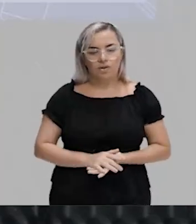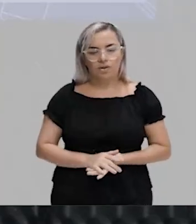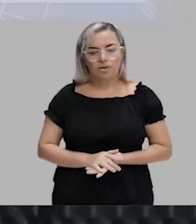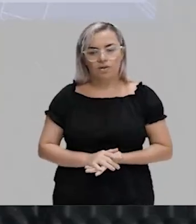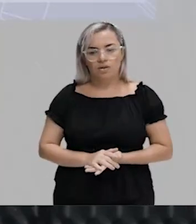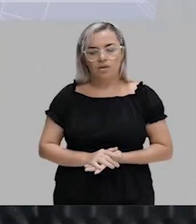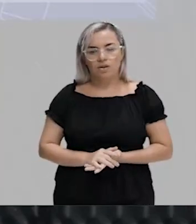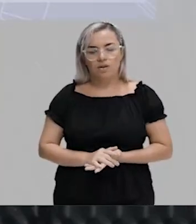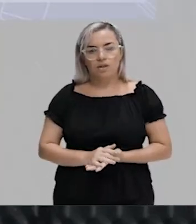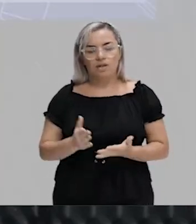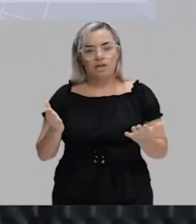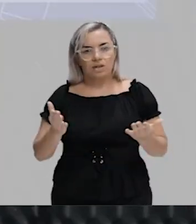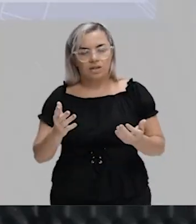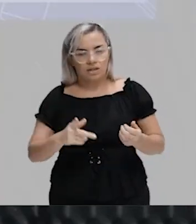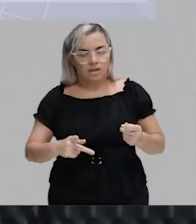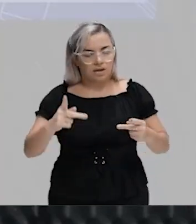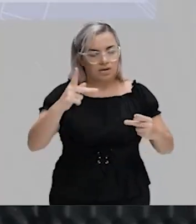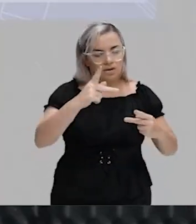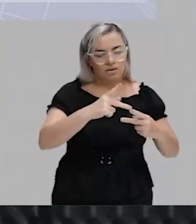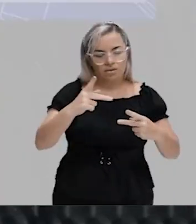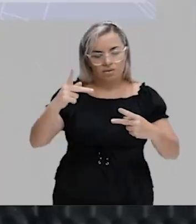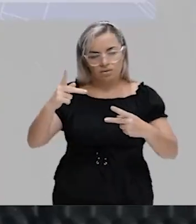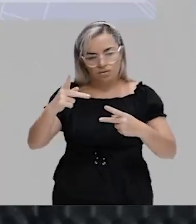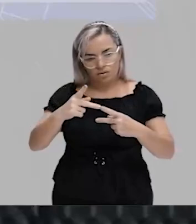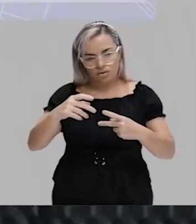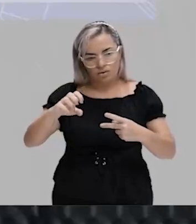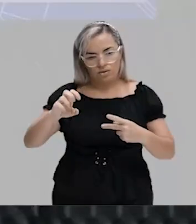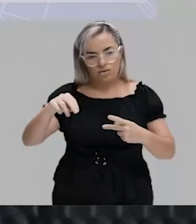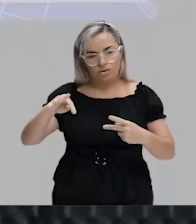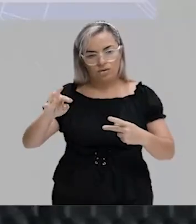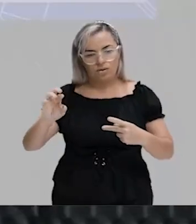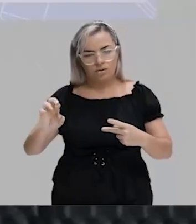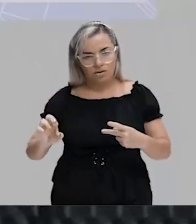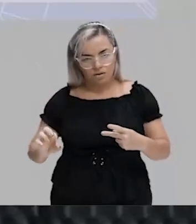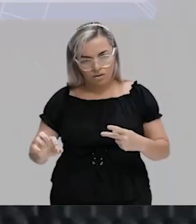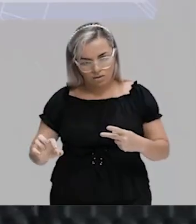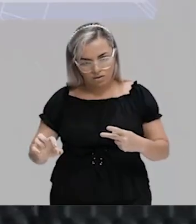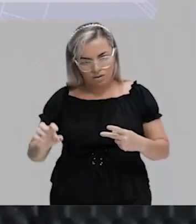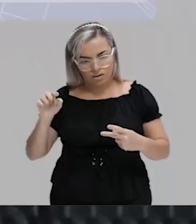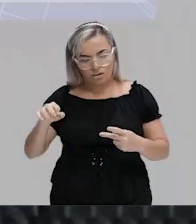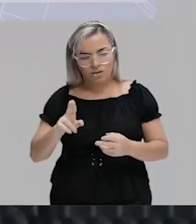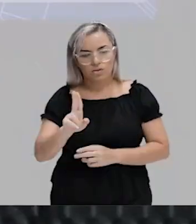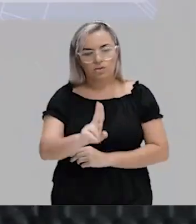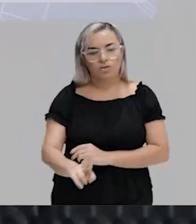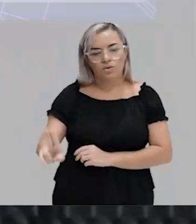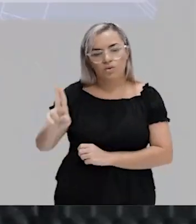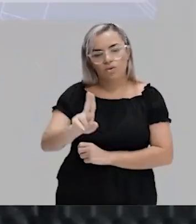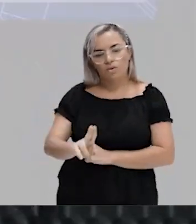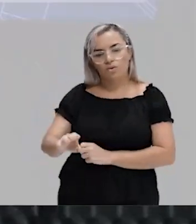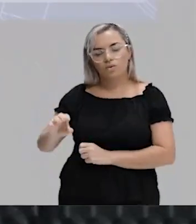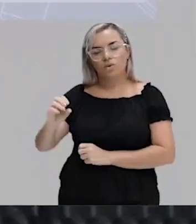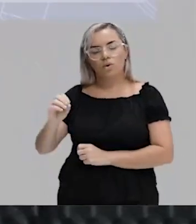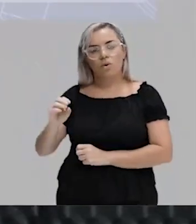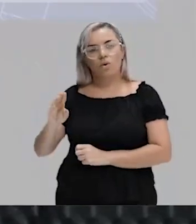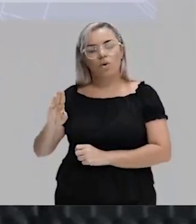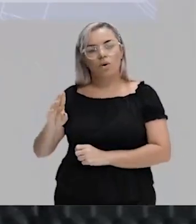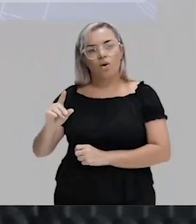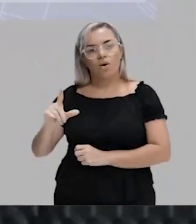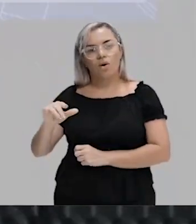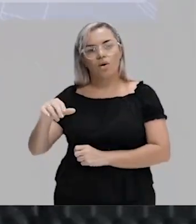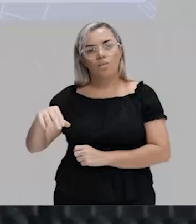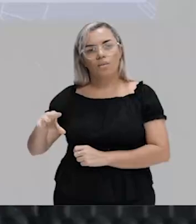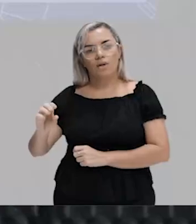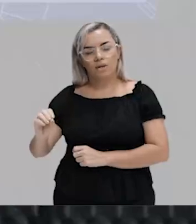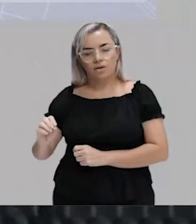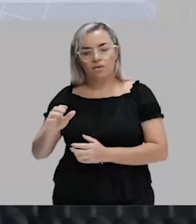usa-se pronomes pessoais do caso oblíquo. Então, o mais adequado, o mais correto seria, entre mim e ti, não